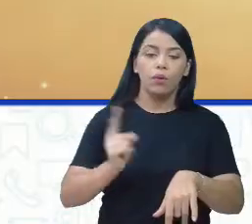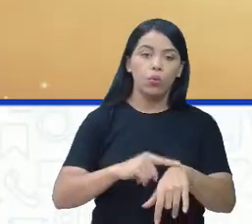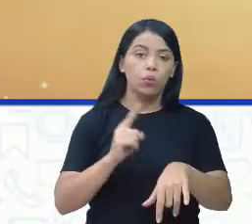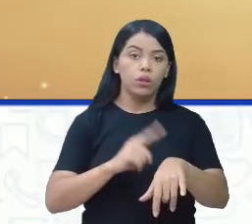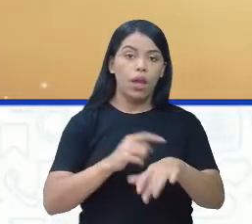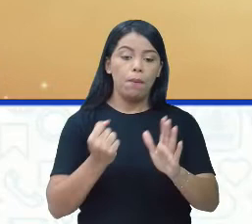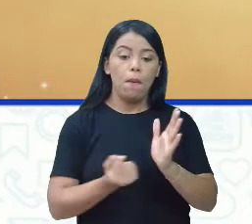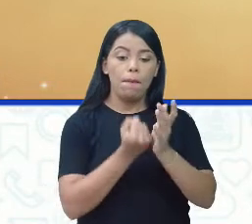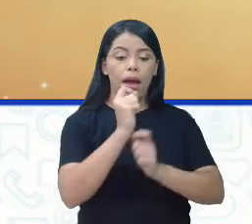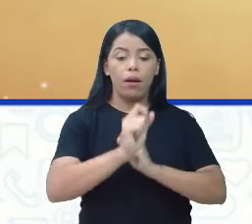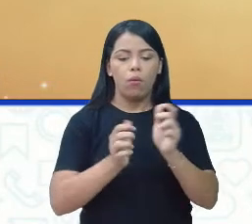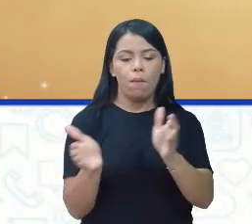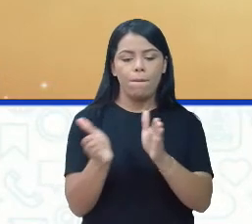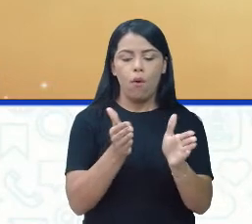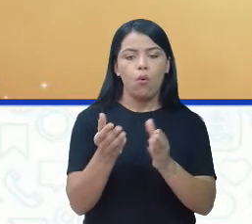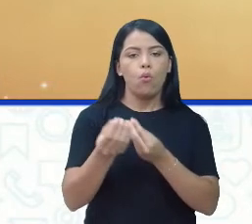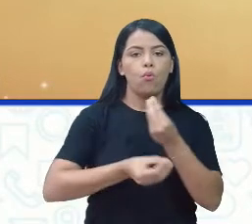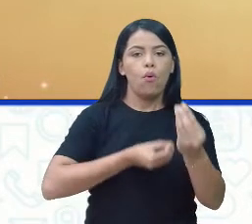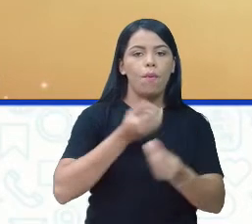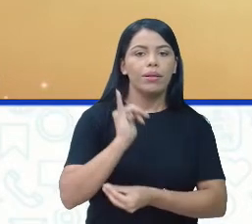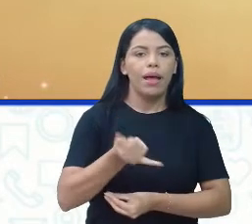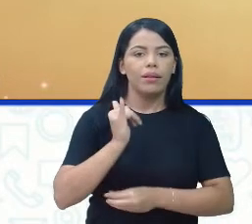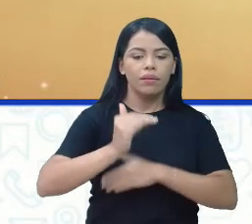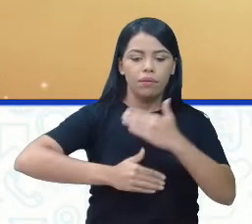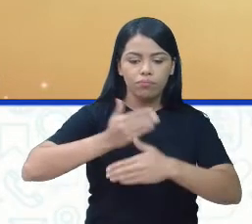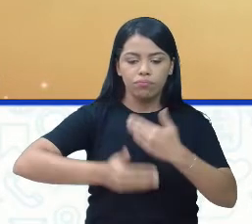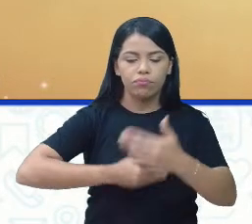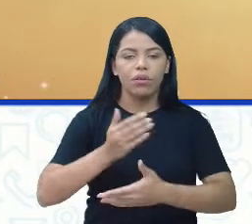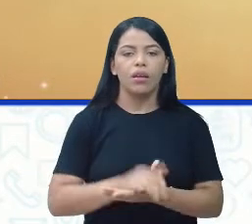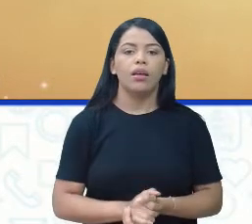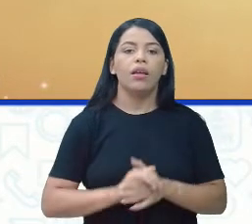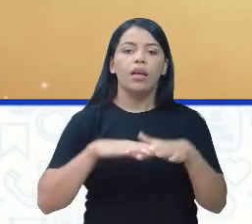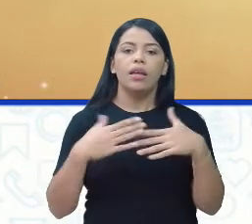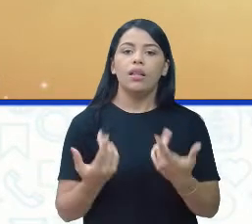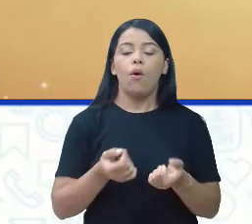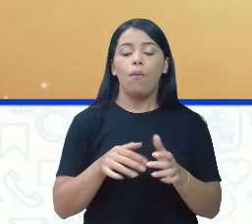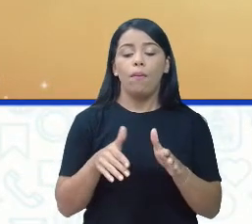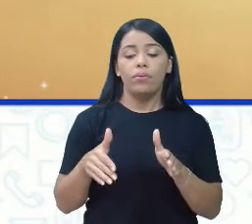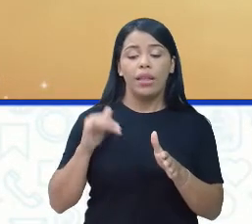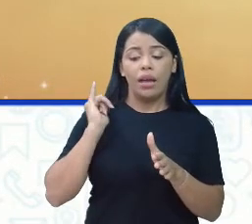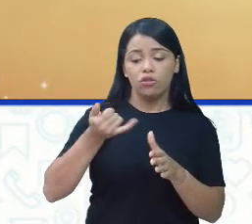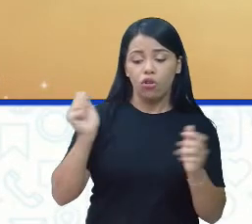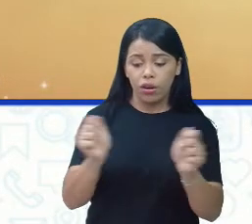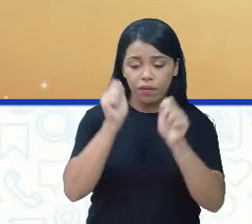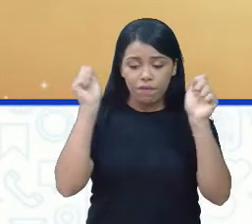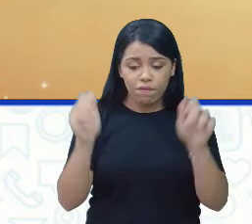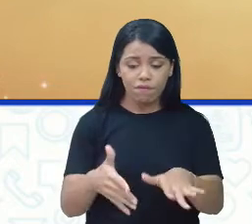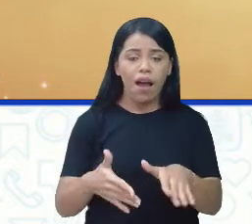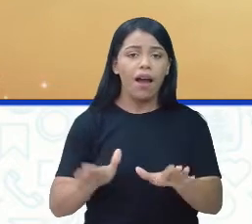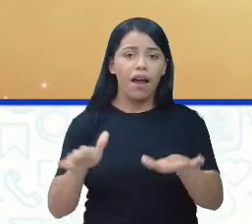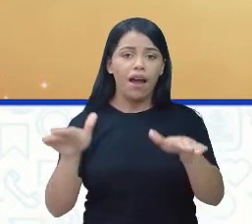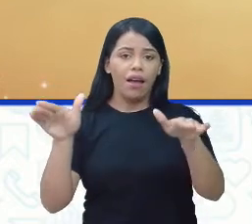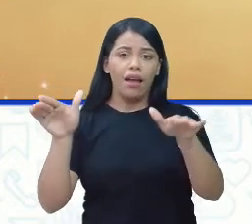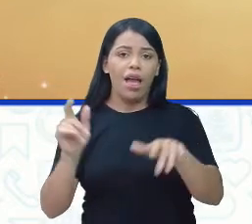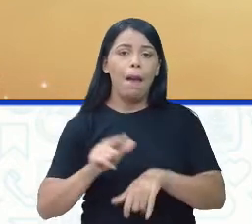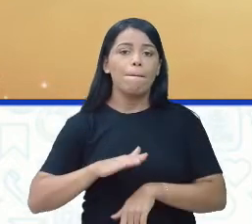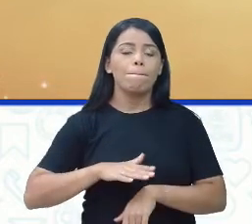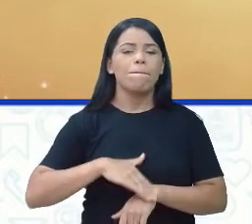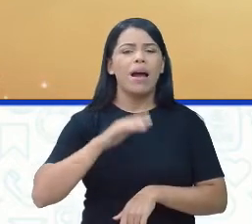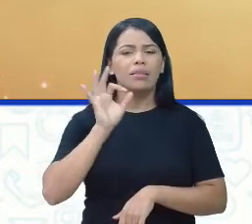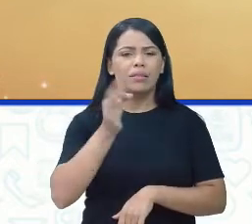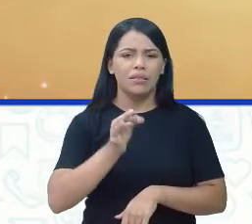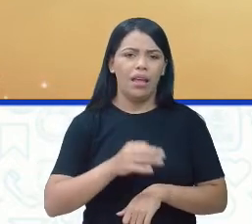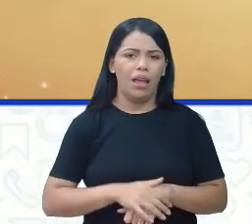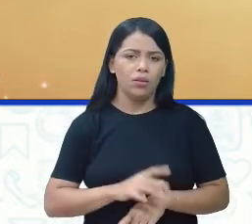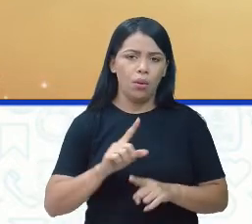o período no qual a narrativa se desenrola. Nos contos de fadas, esse tempo é mais indefinido. Contudo, em romances em prosa e contos,